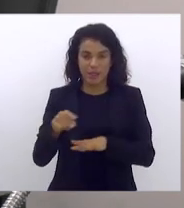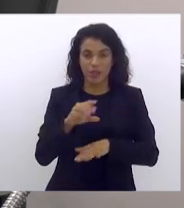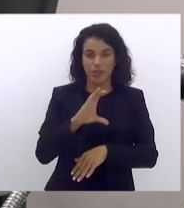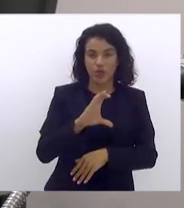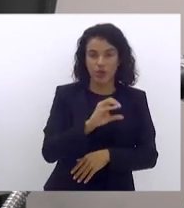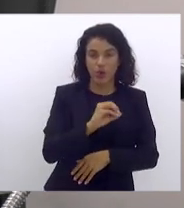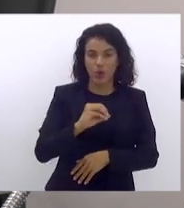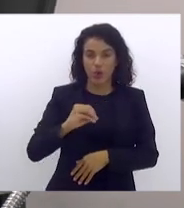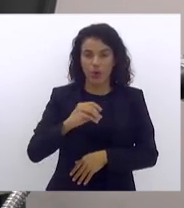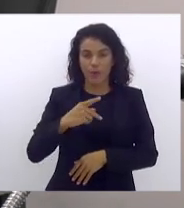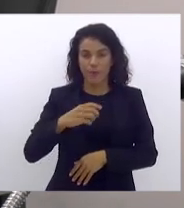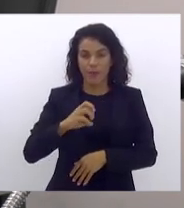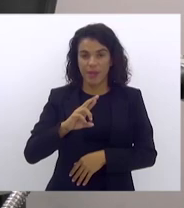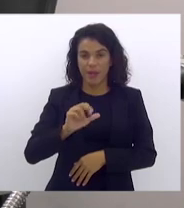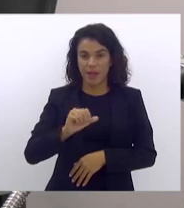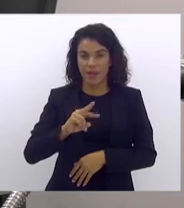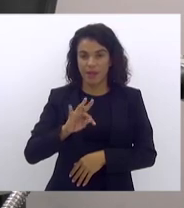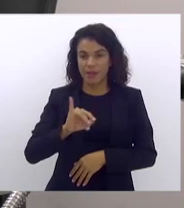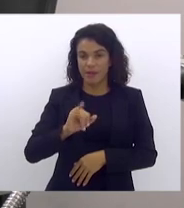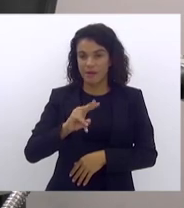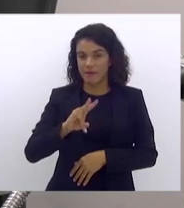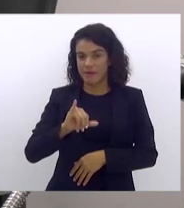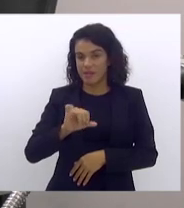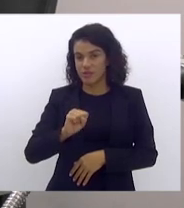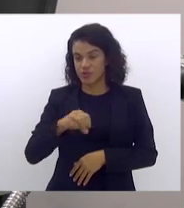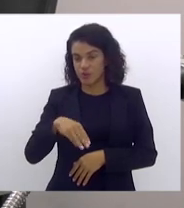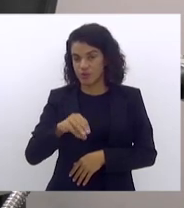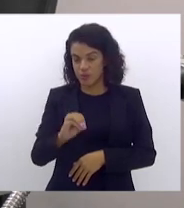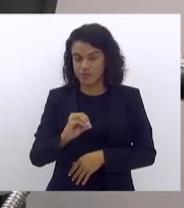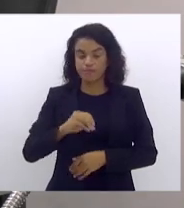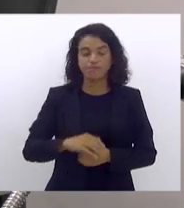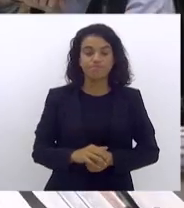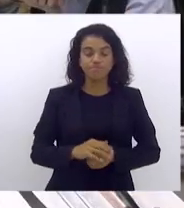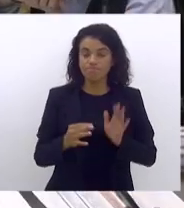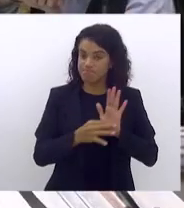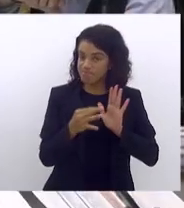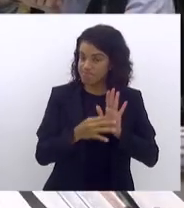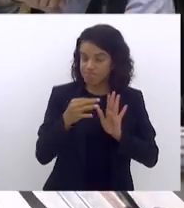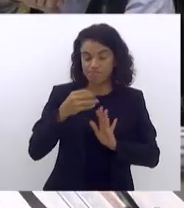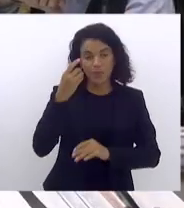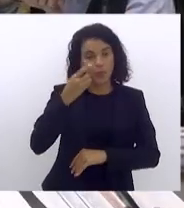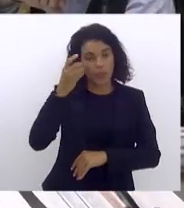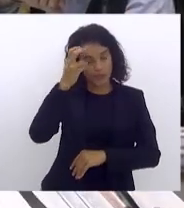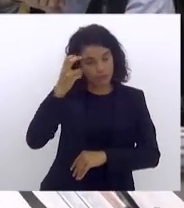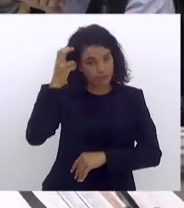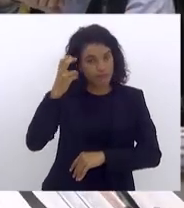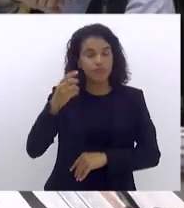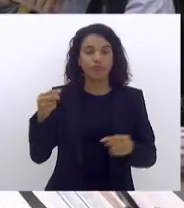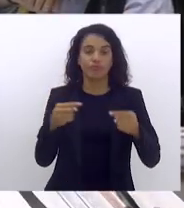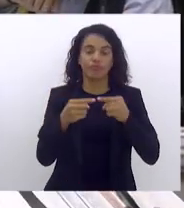Cooperativismo. Para aparecer, deputada Verônica Lima. Parecer pela juridicidade.